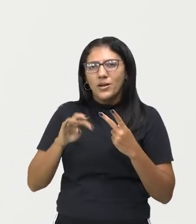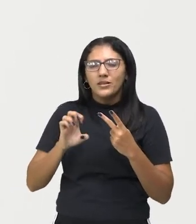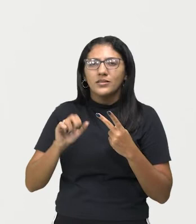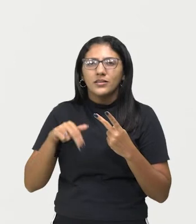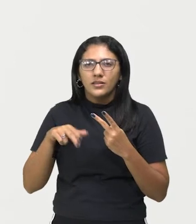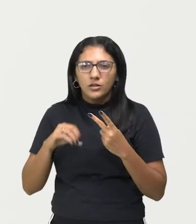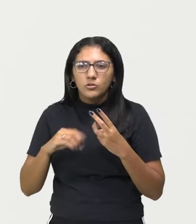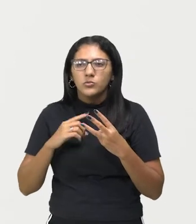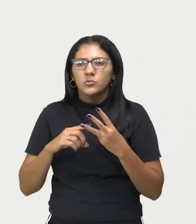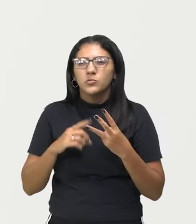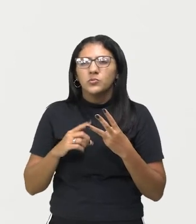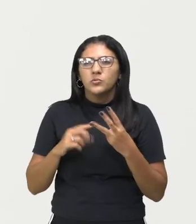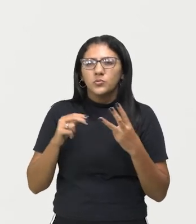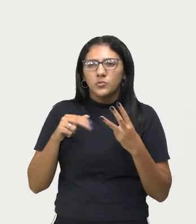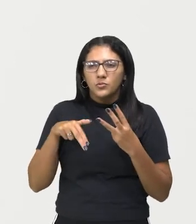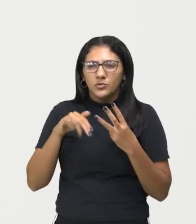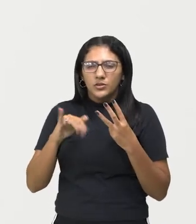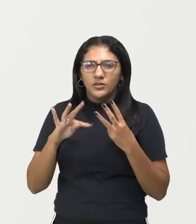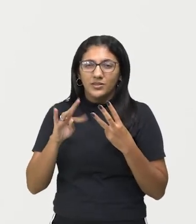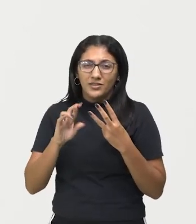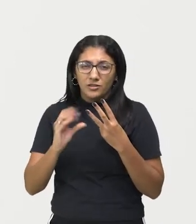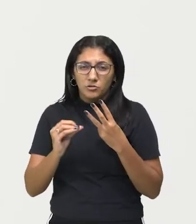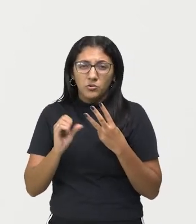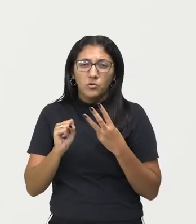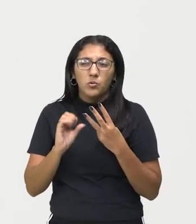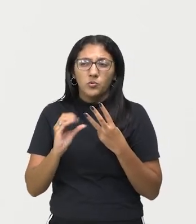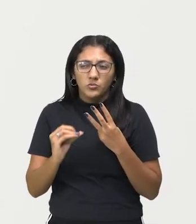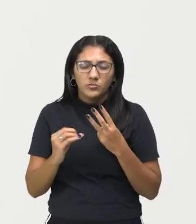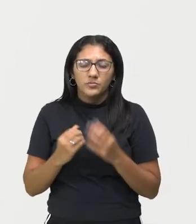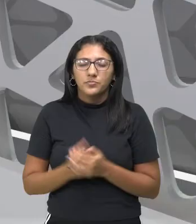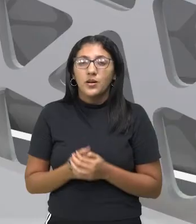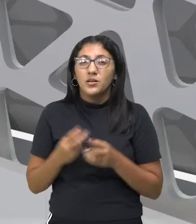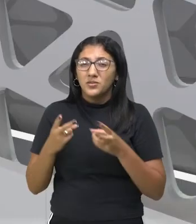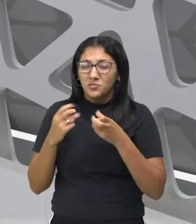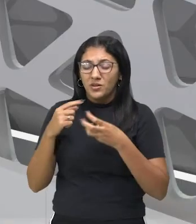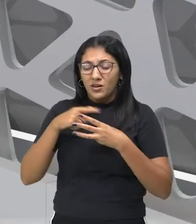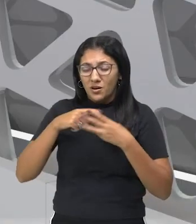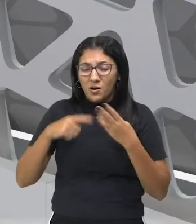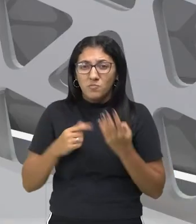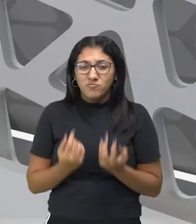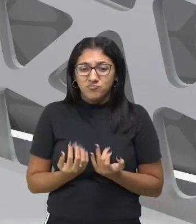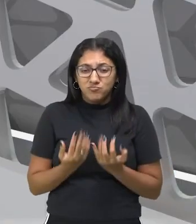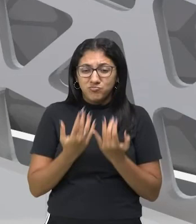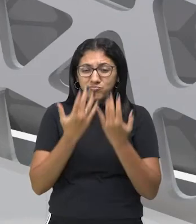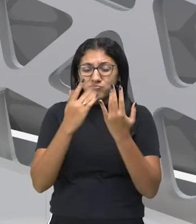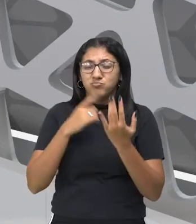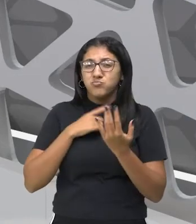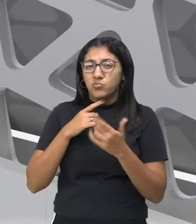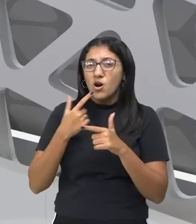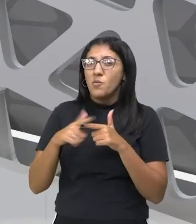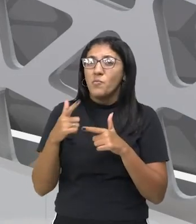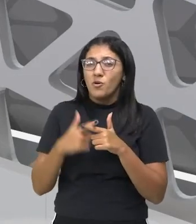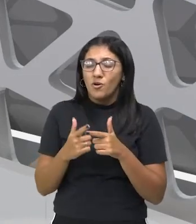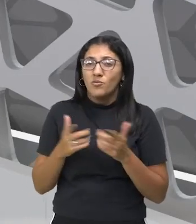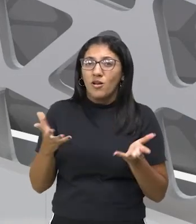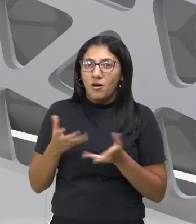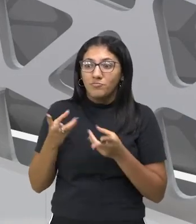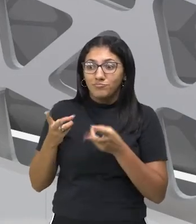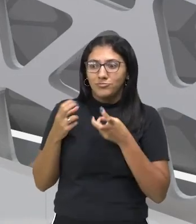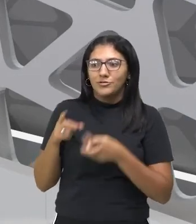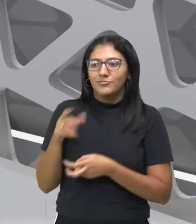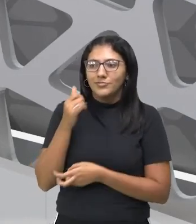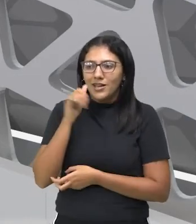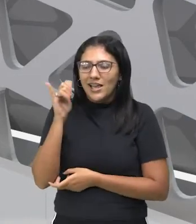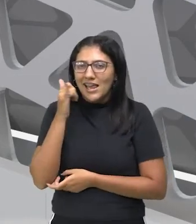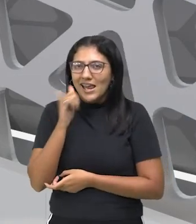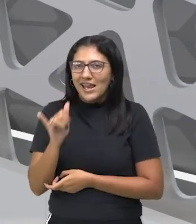óxido nitroso. Então, aí, a energia das hidrelétricas da Amazônia não são mais consideradas energia